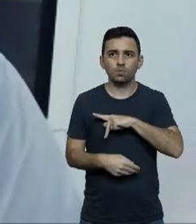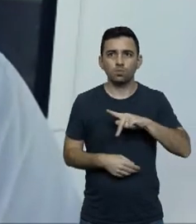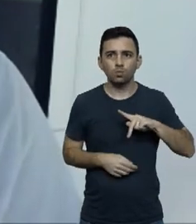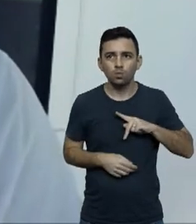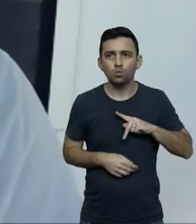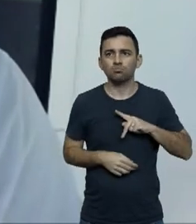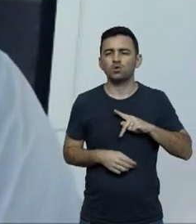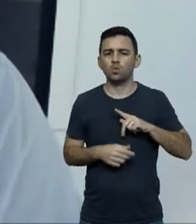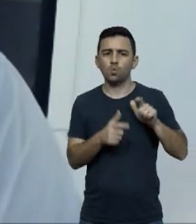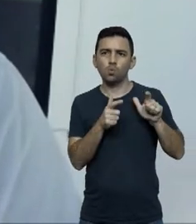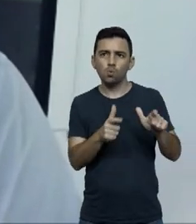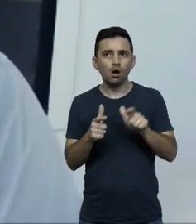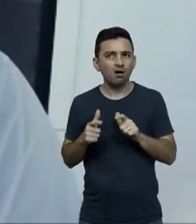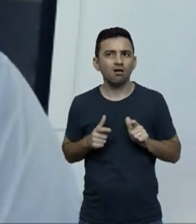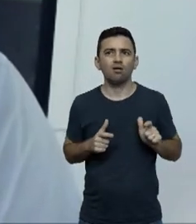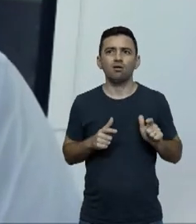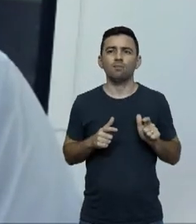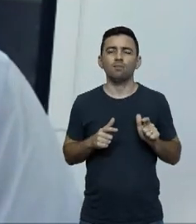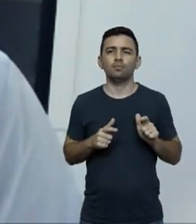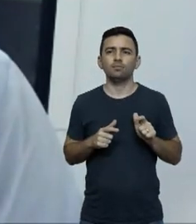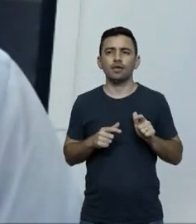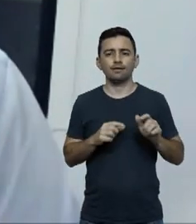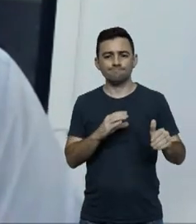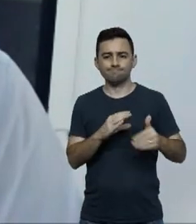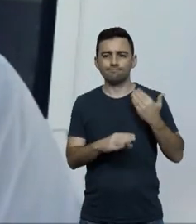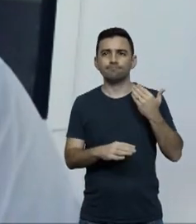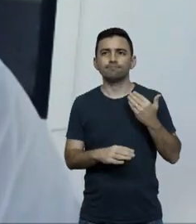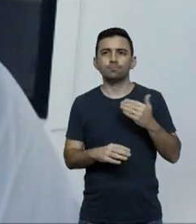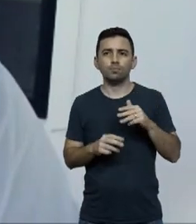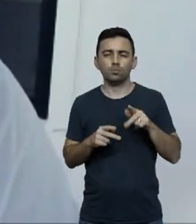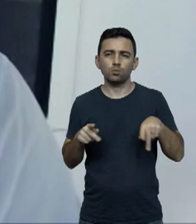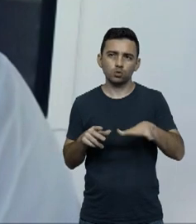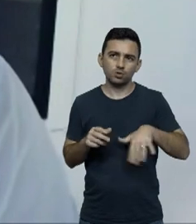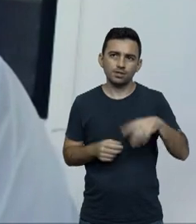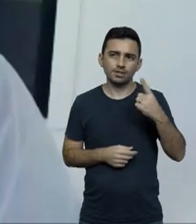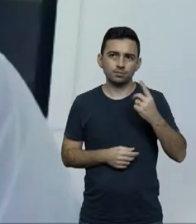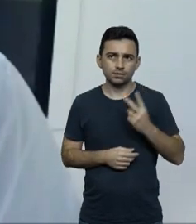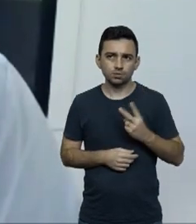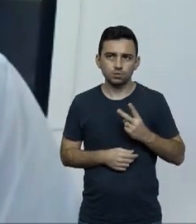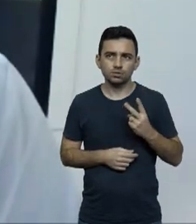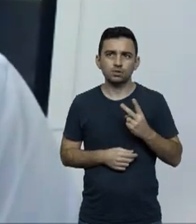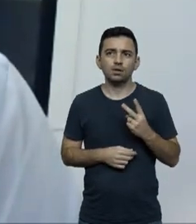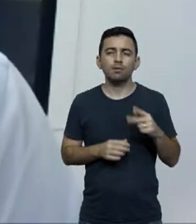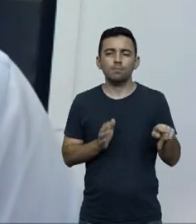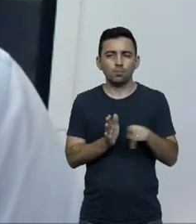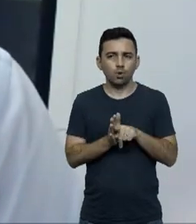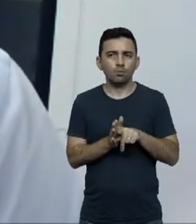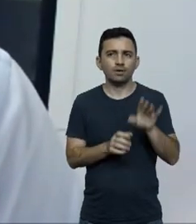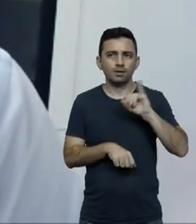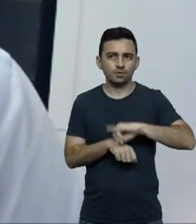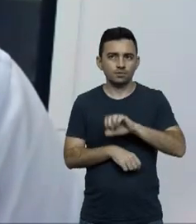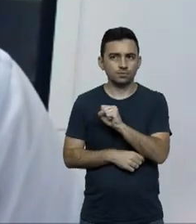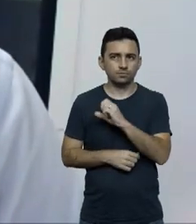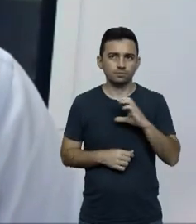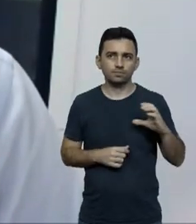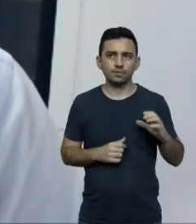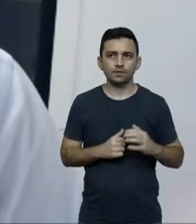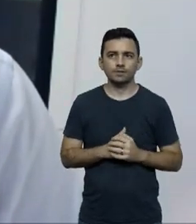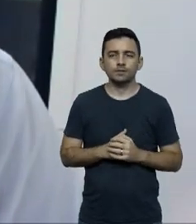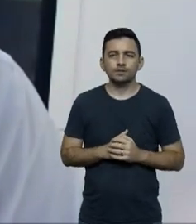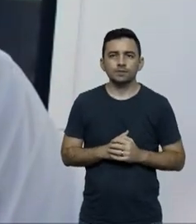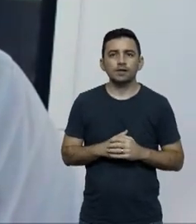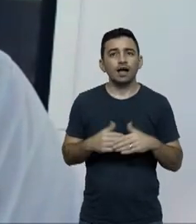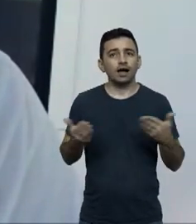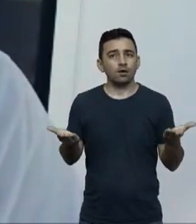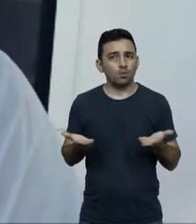outras comarcas que encaminharam para promotoria 12ª promotoria da capital então aqui a gente